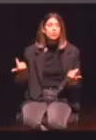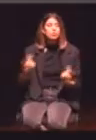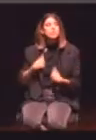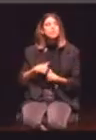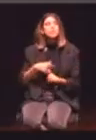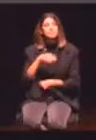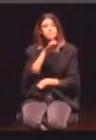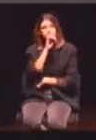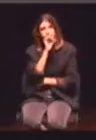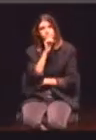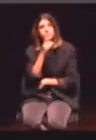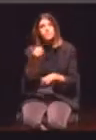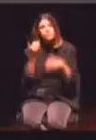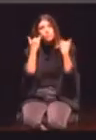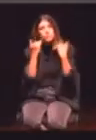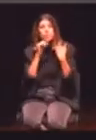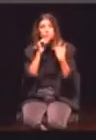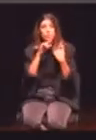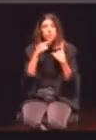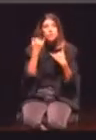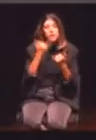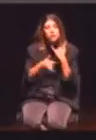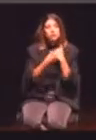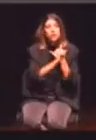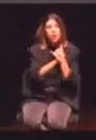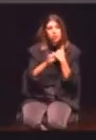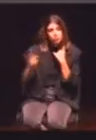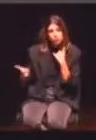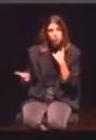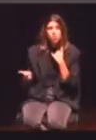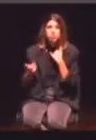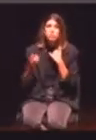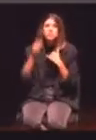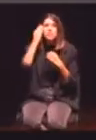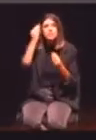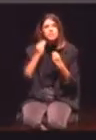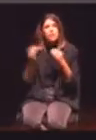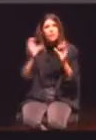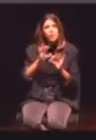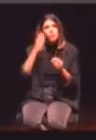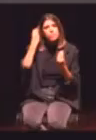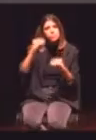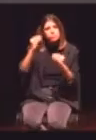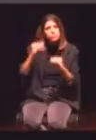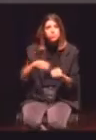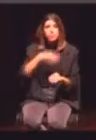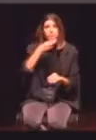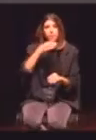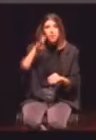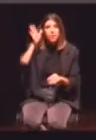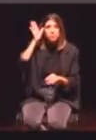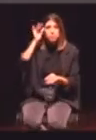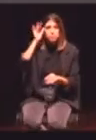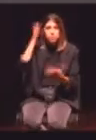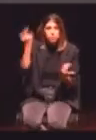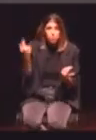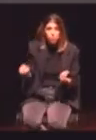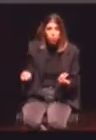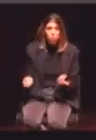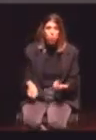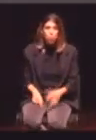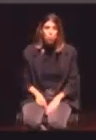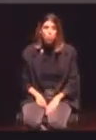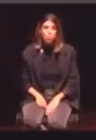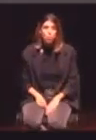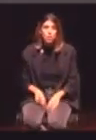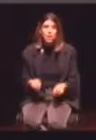sobre os riscos que efetivamente podem existir, de forma pedagógica, sublinhando que falamos de um animal senciente. O que não pode acontecer